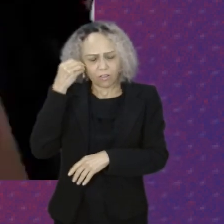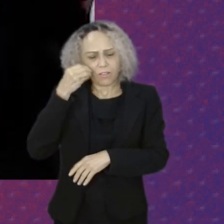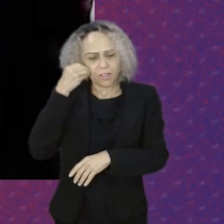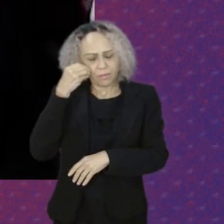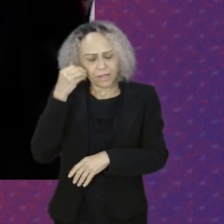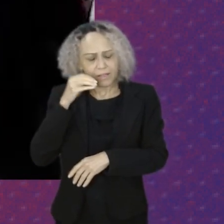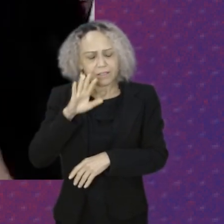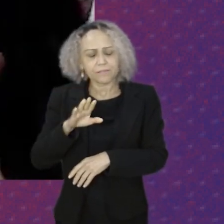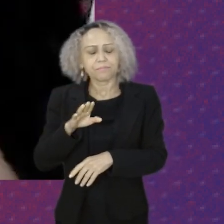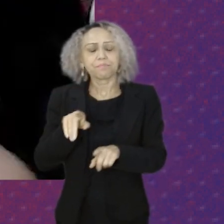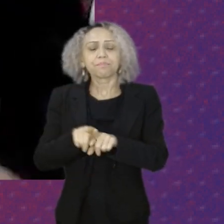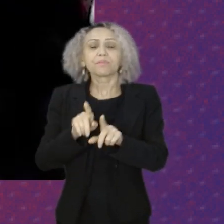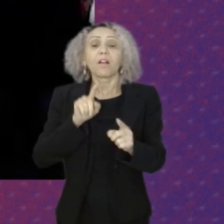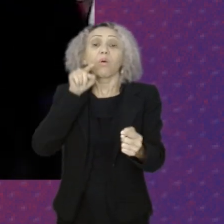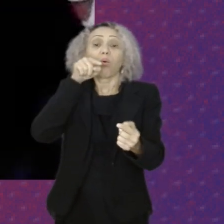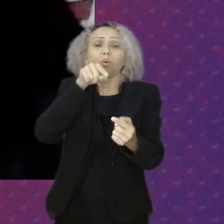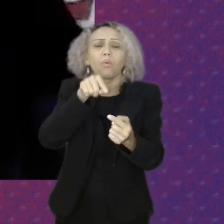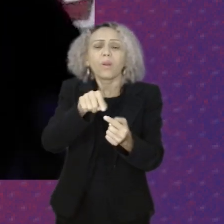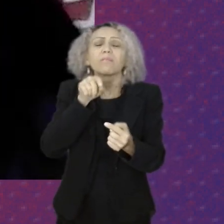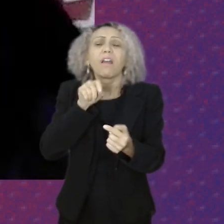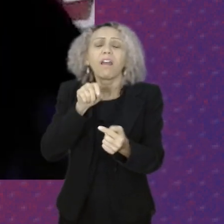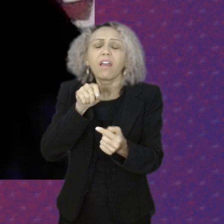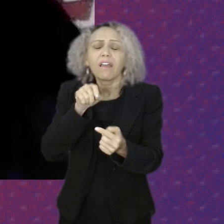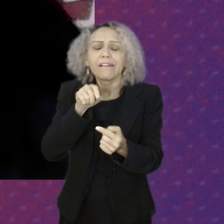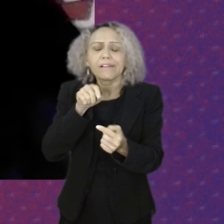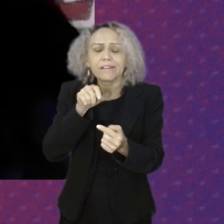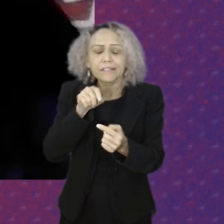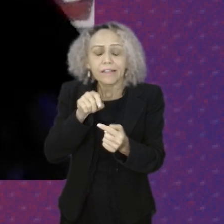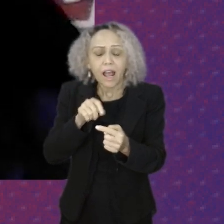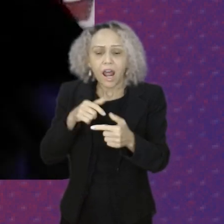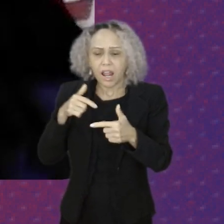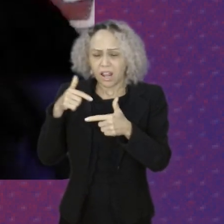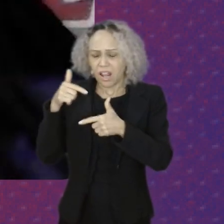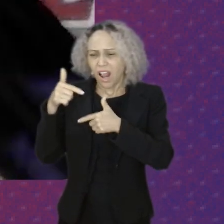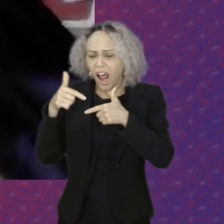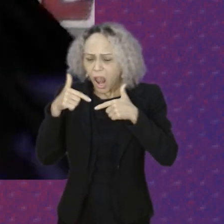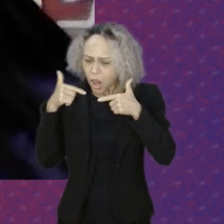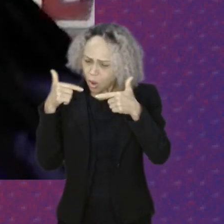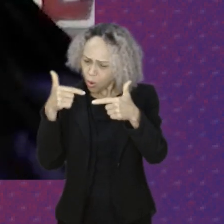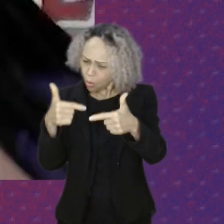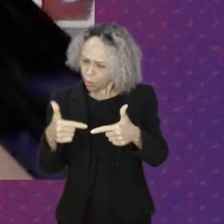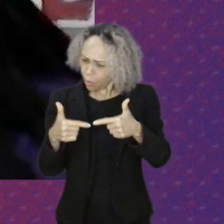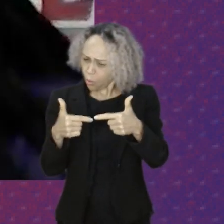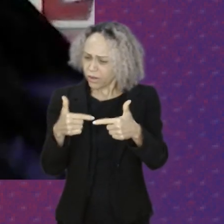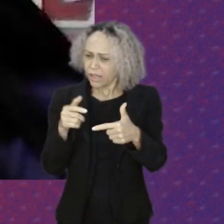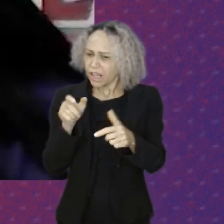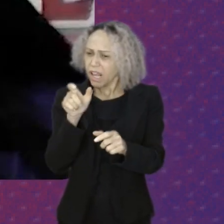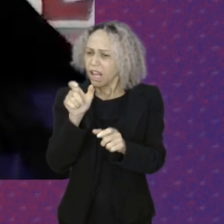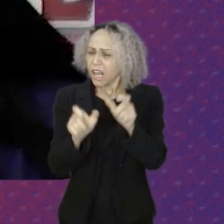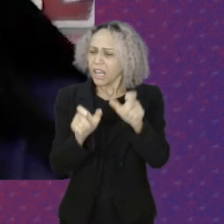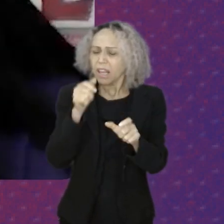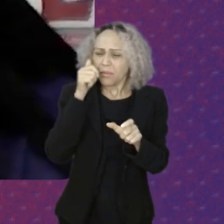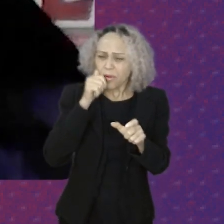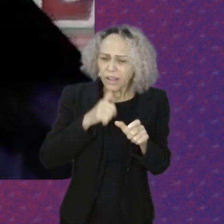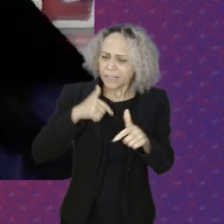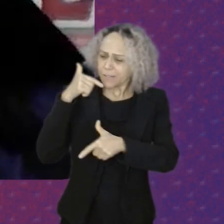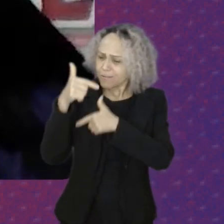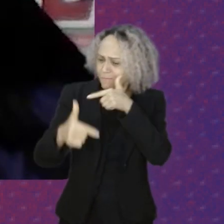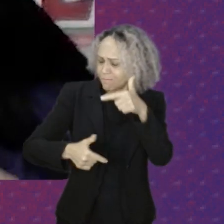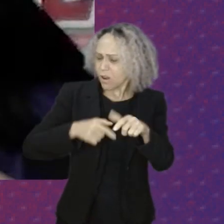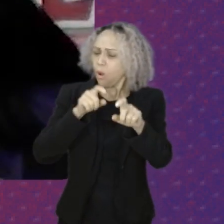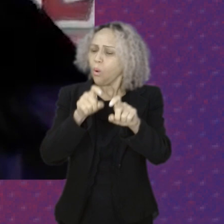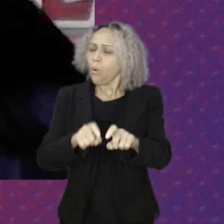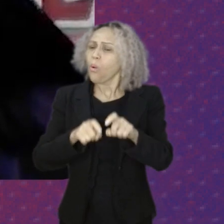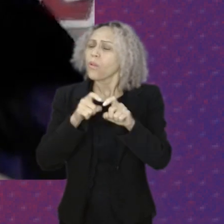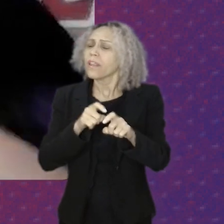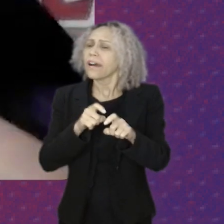também aponta para uma luta das mulheres trabalhadoras rurais, que é a Marcha das Margaridas. Em 2000, a gente teve